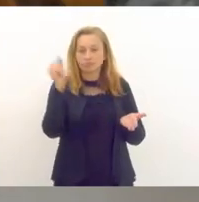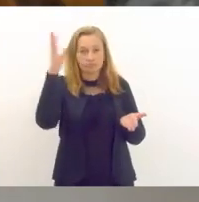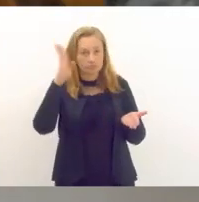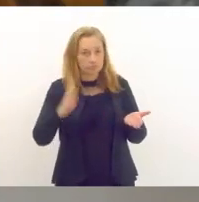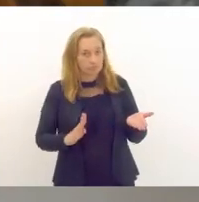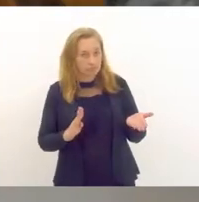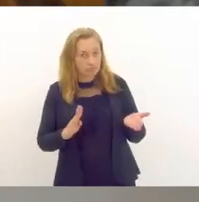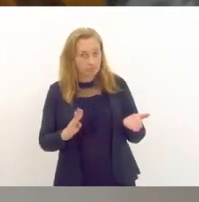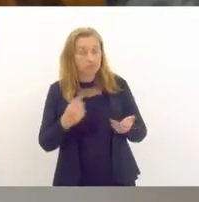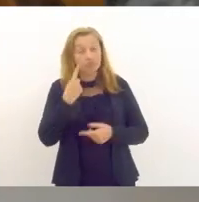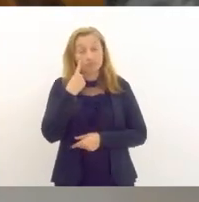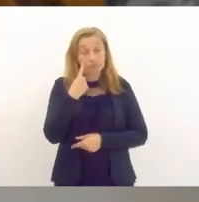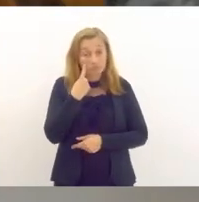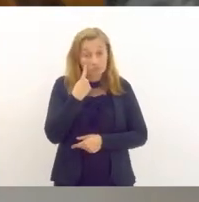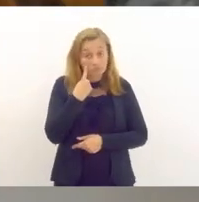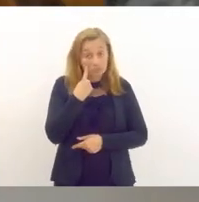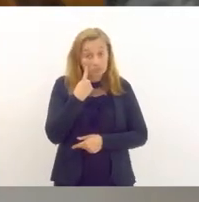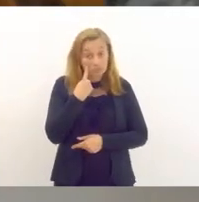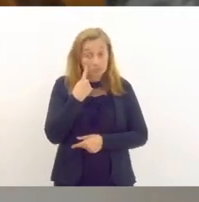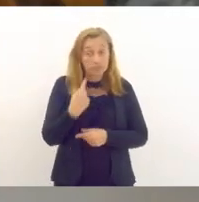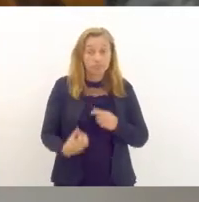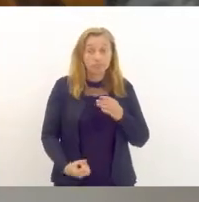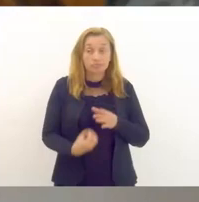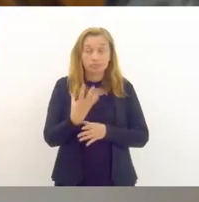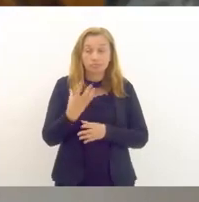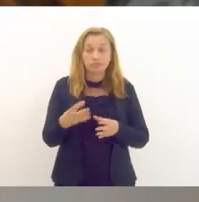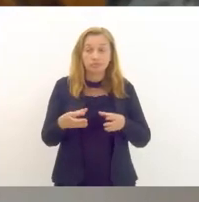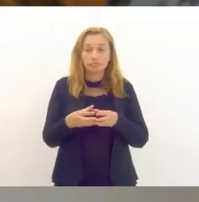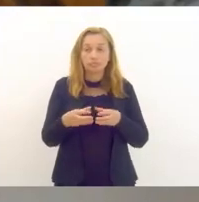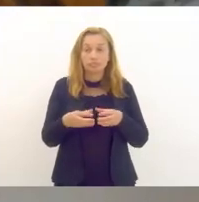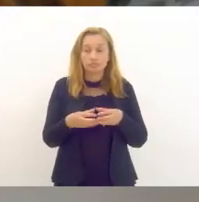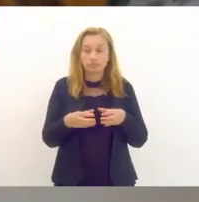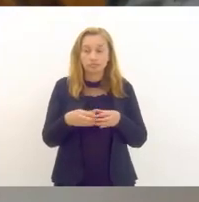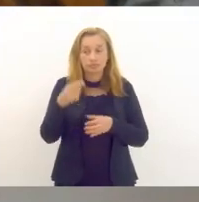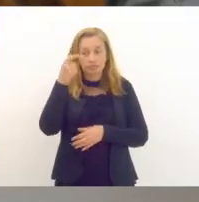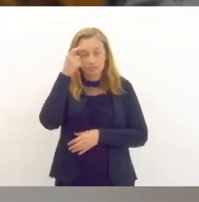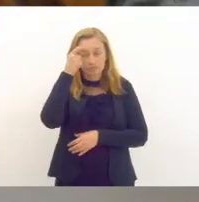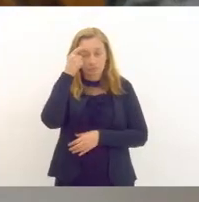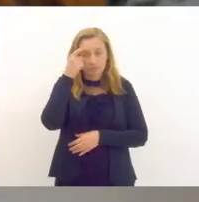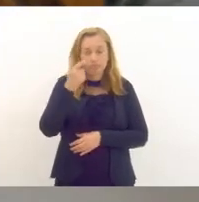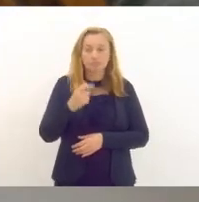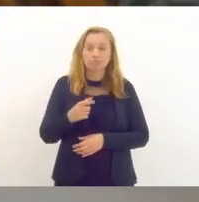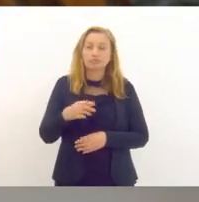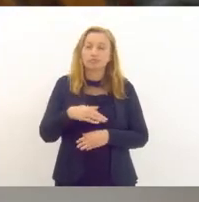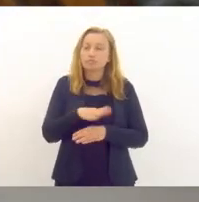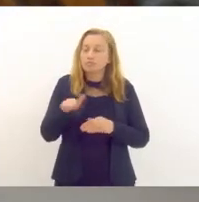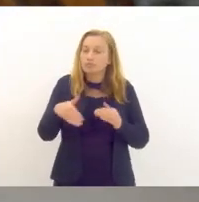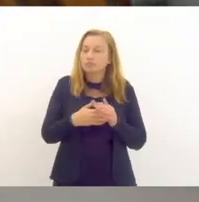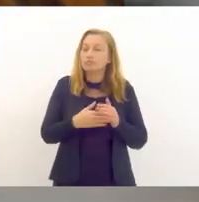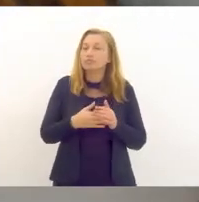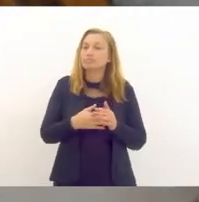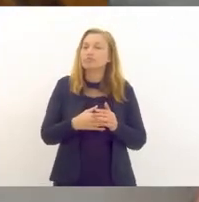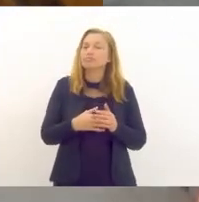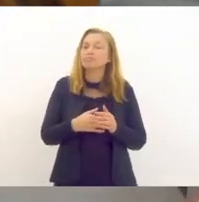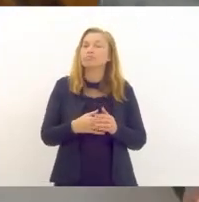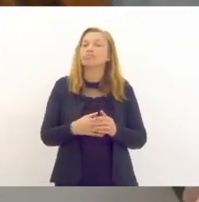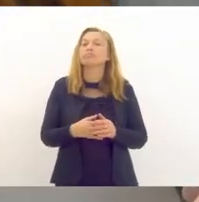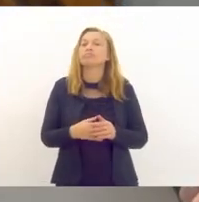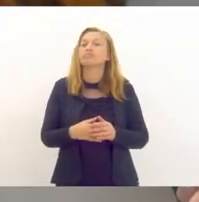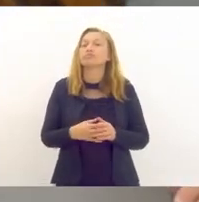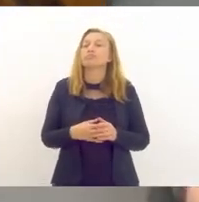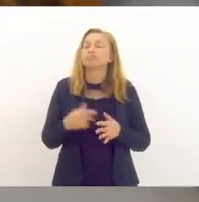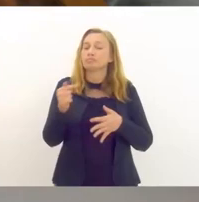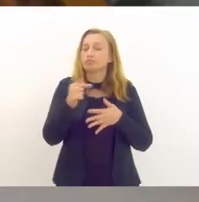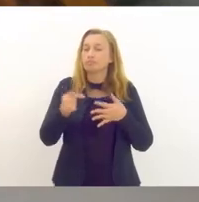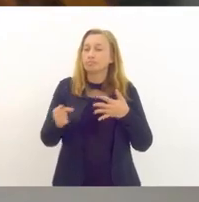para ver se constrói um consenso para mitigar todas as contradições até